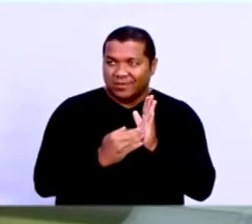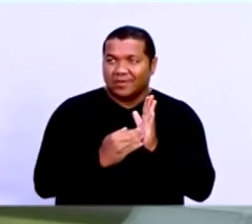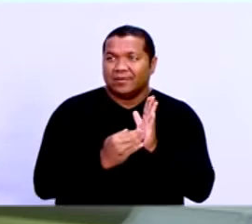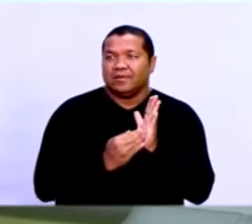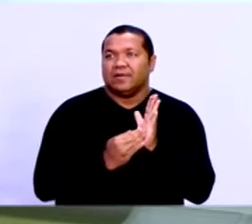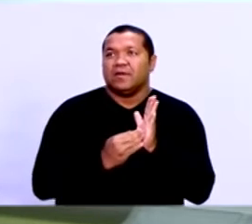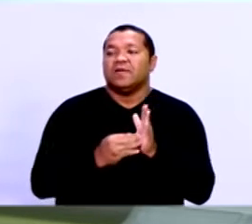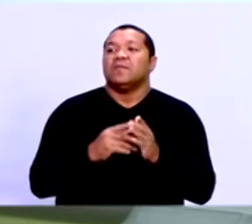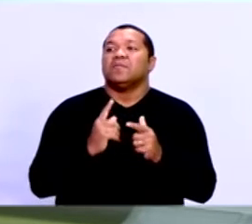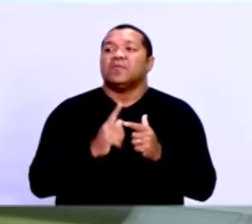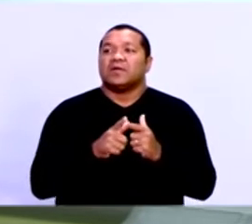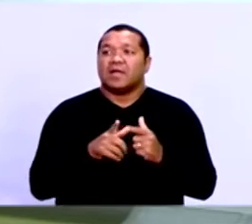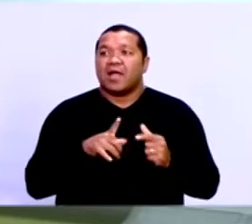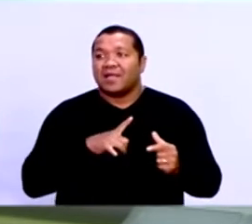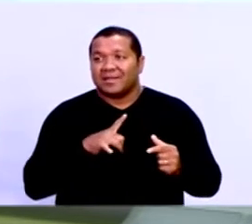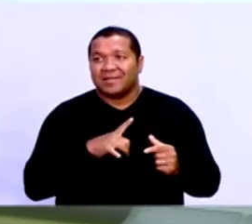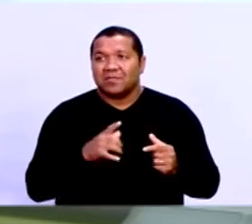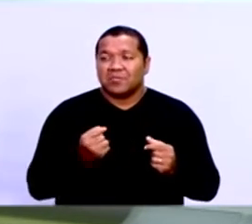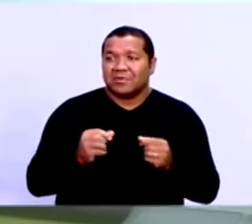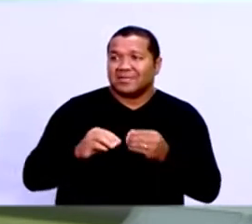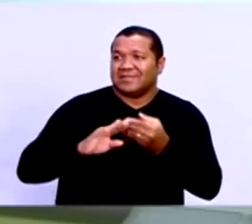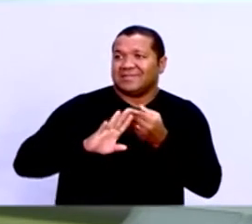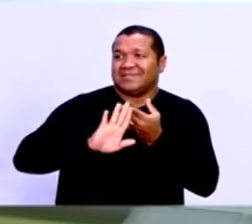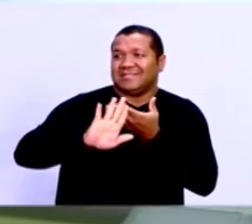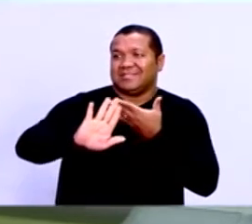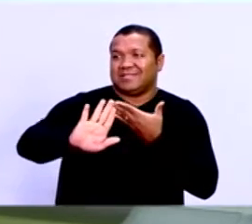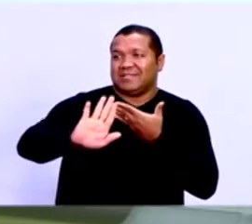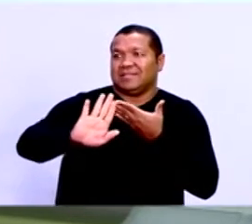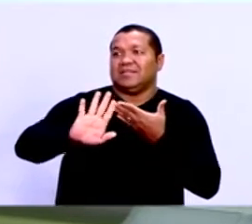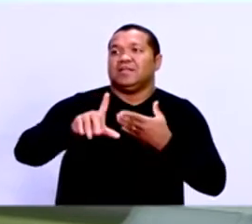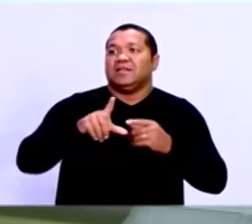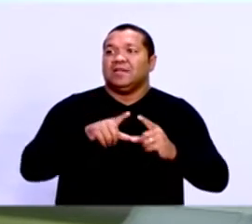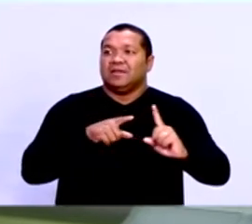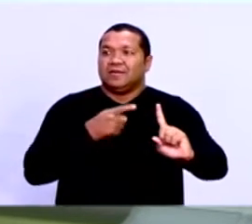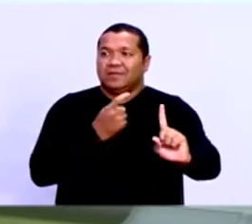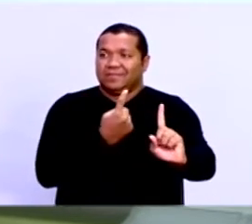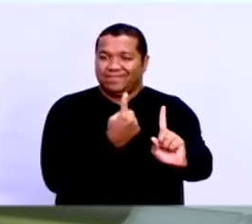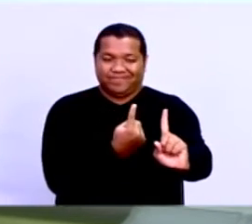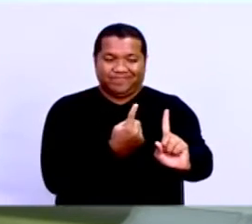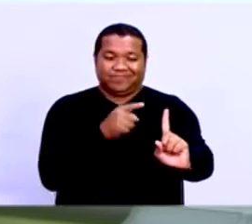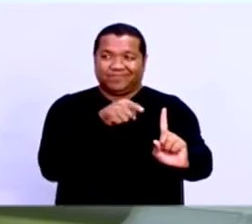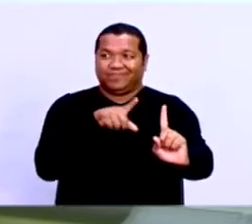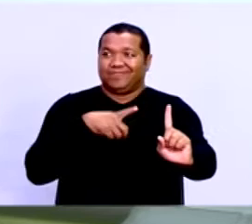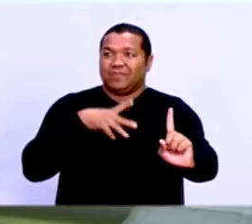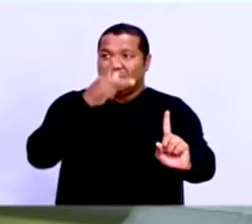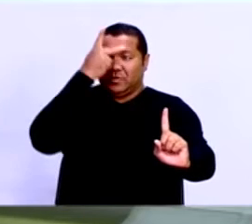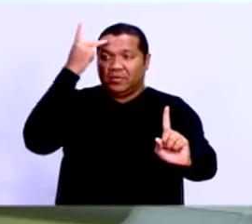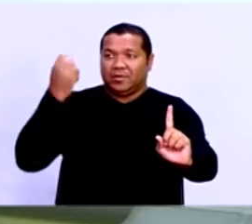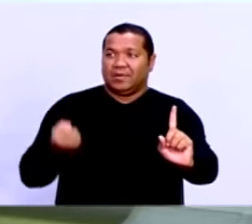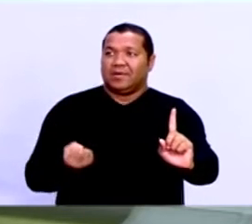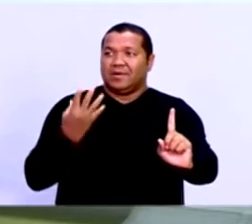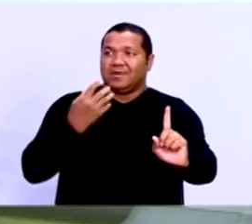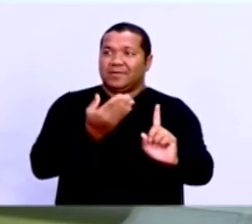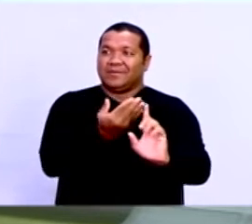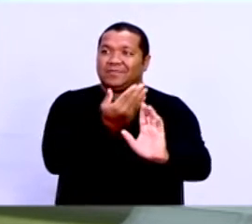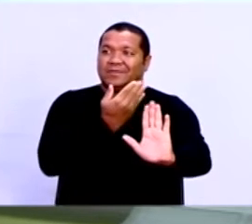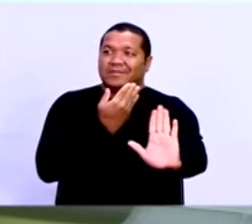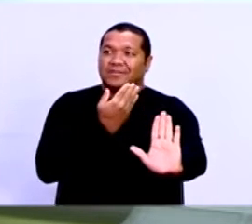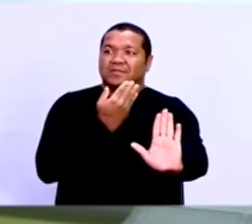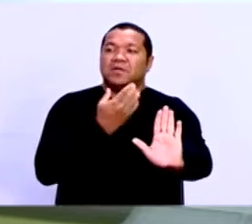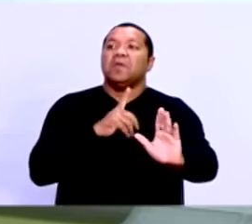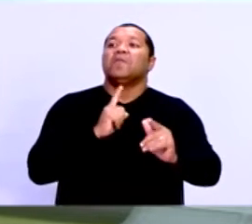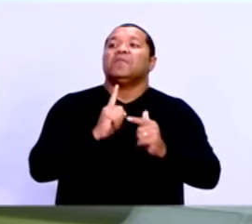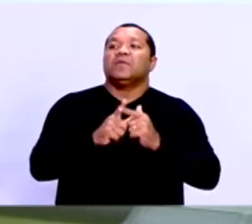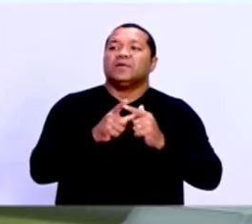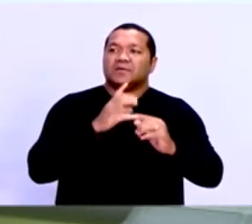ainda há muito essa distância entre cliente eo analista o desenvolvedor por isso que é essa comunicação